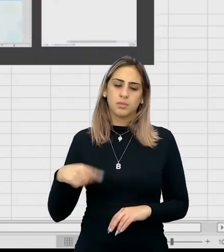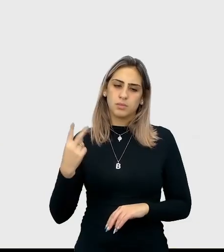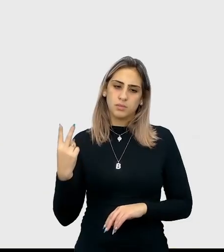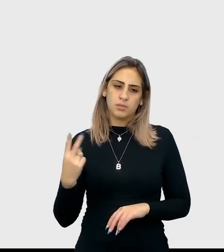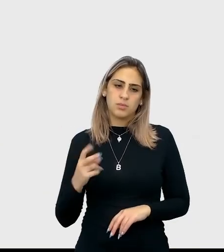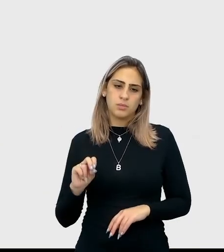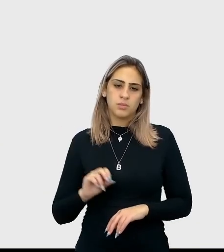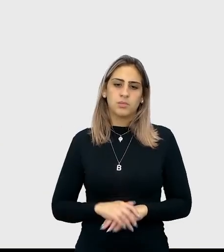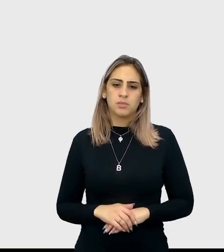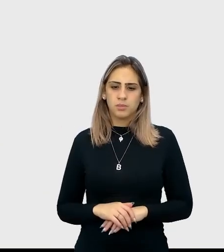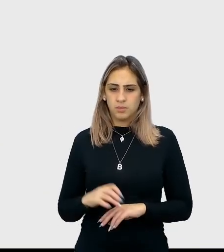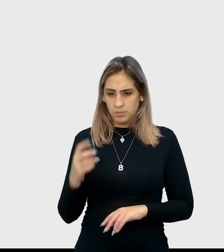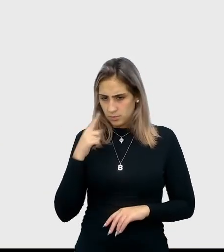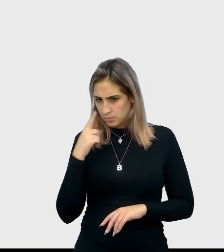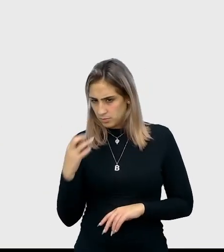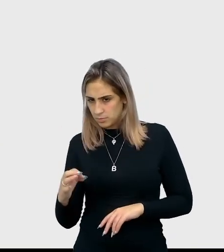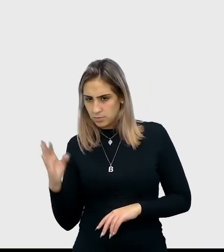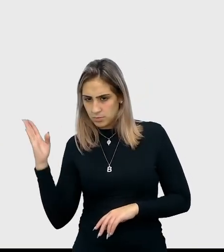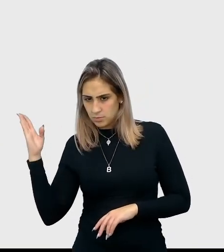337.459,20. Vamos ver se é isso mesmo?